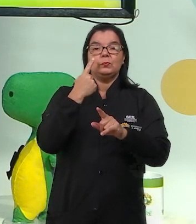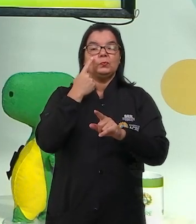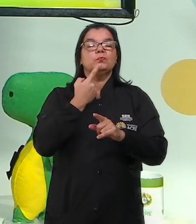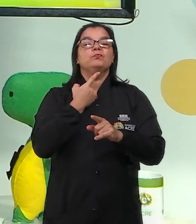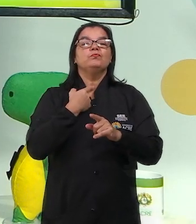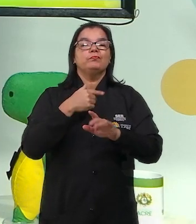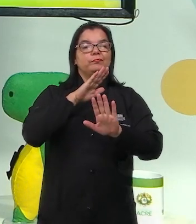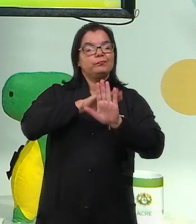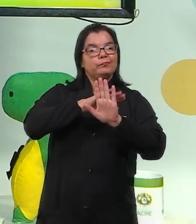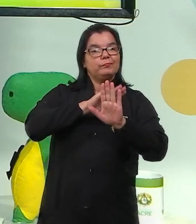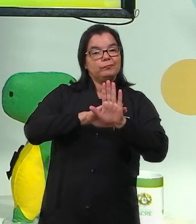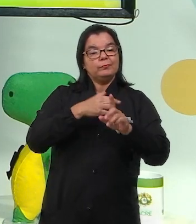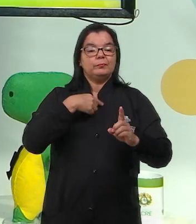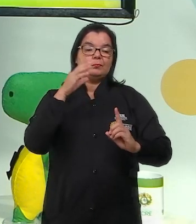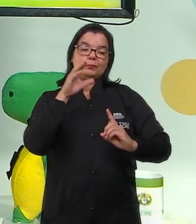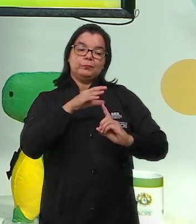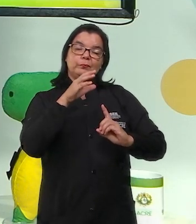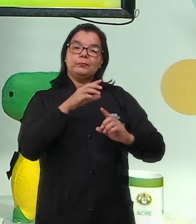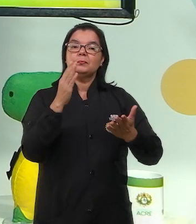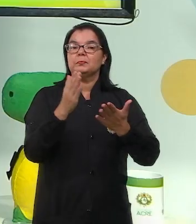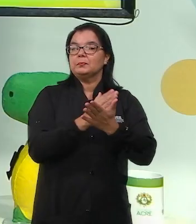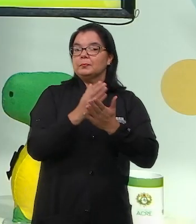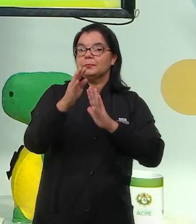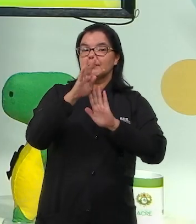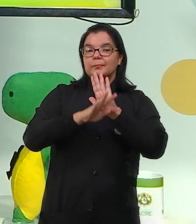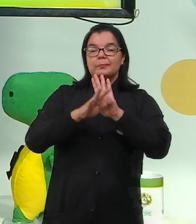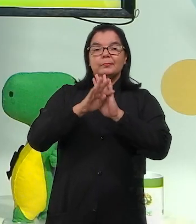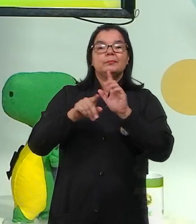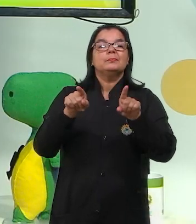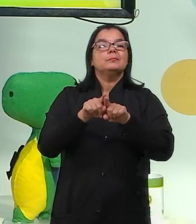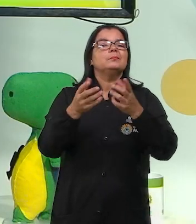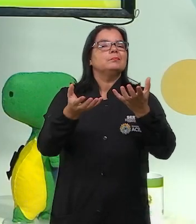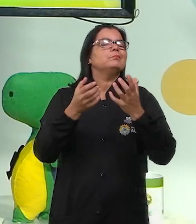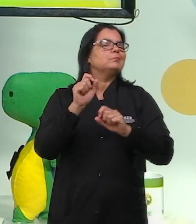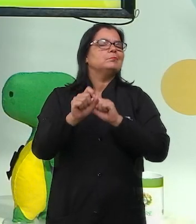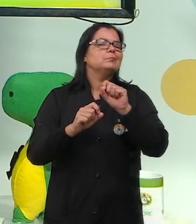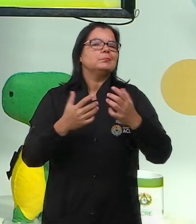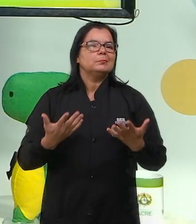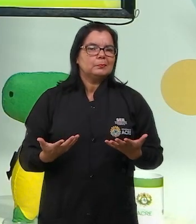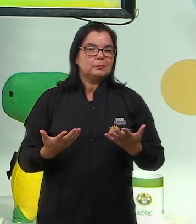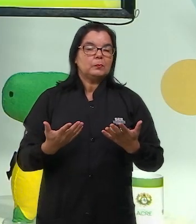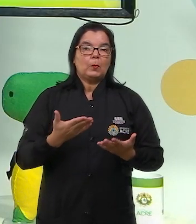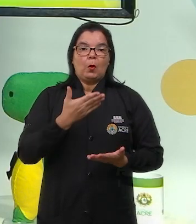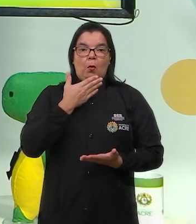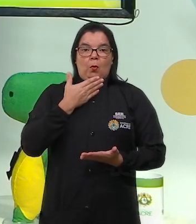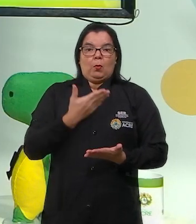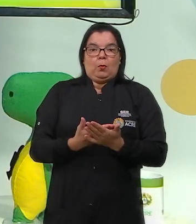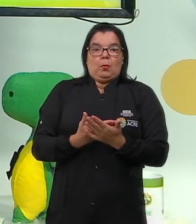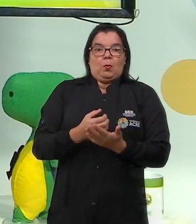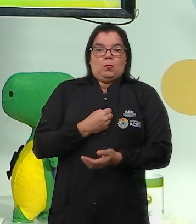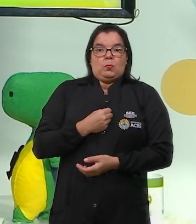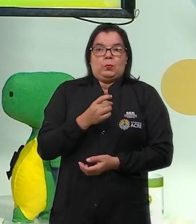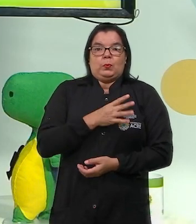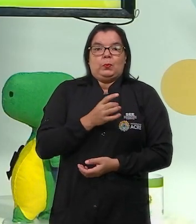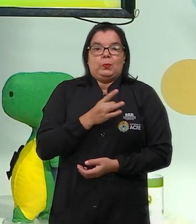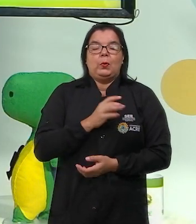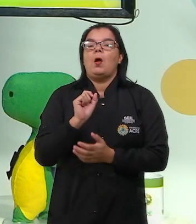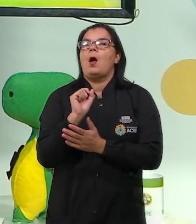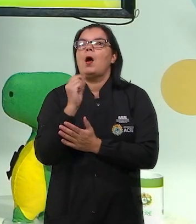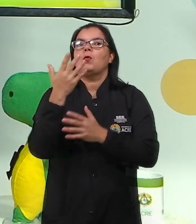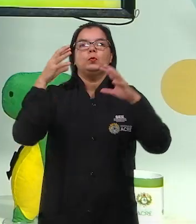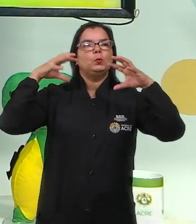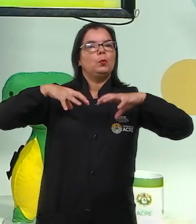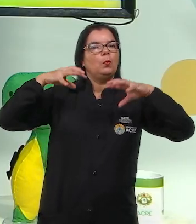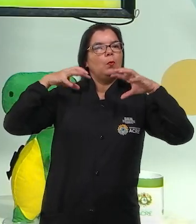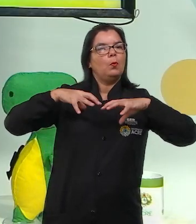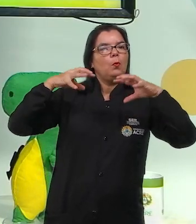de convencimento. Alguns textos, por exemplo, eles querem causar o quê? Pânico. Então, aconteceu uma